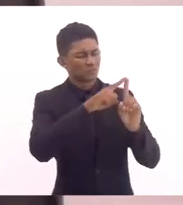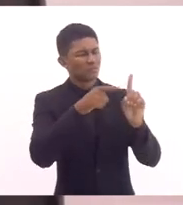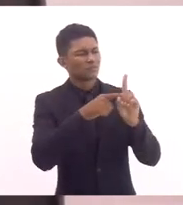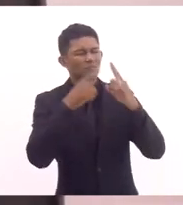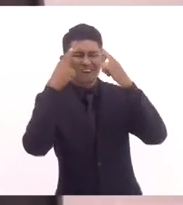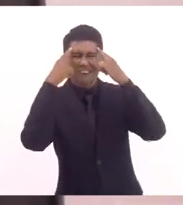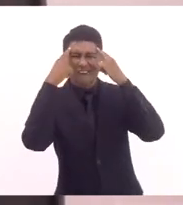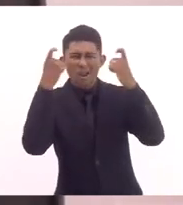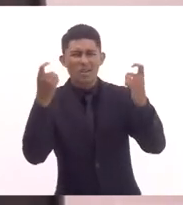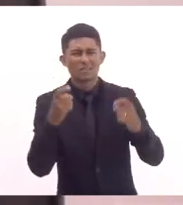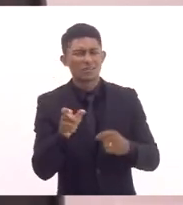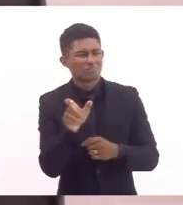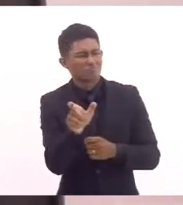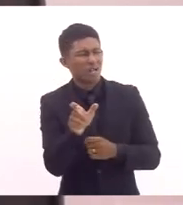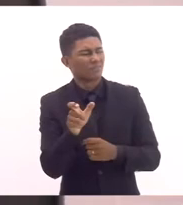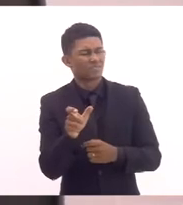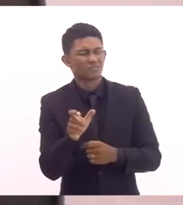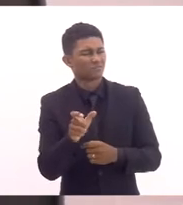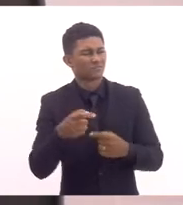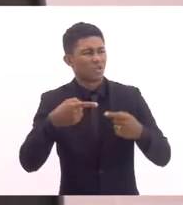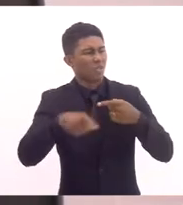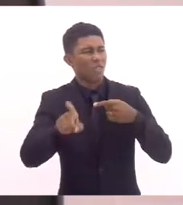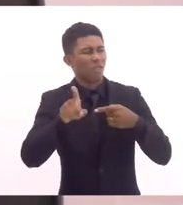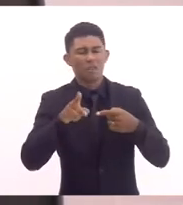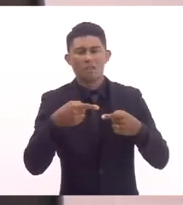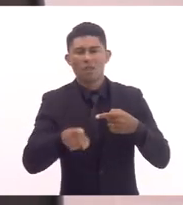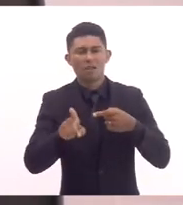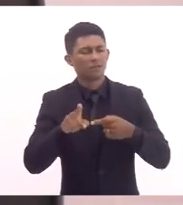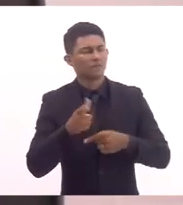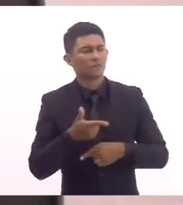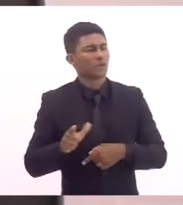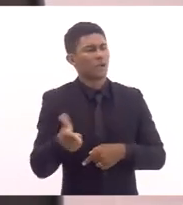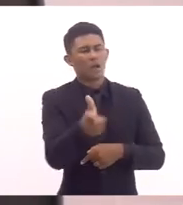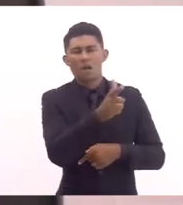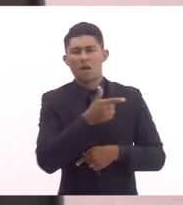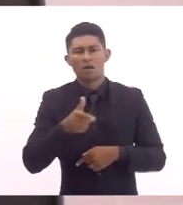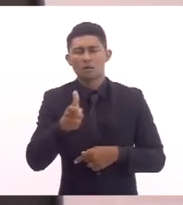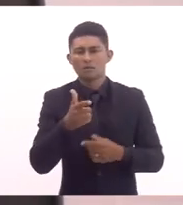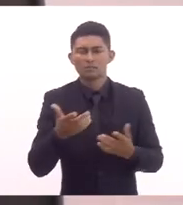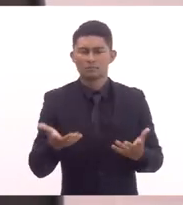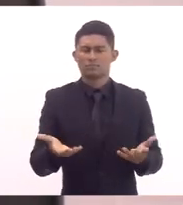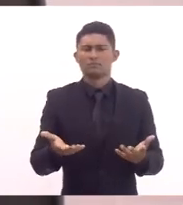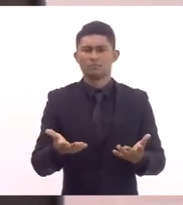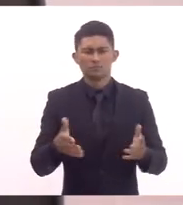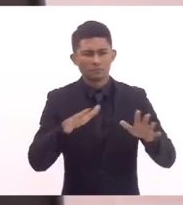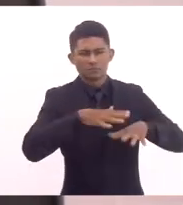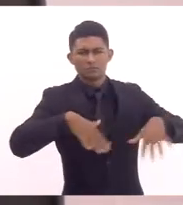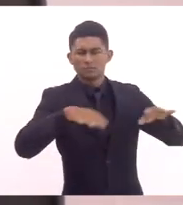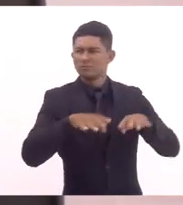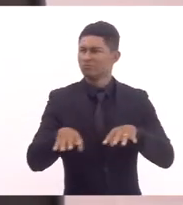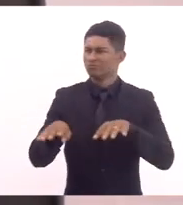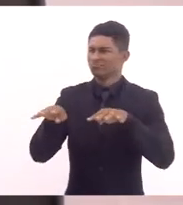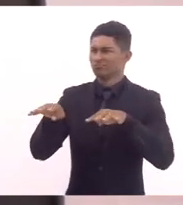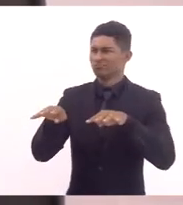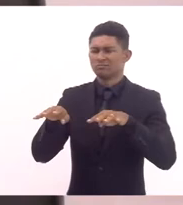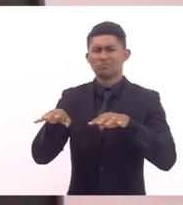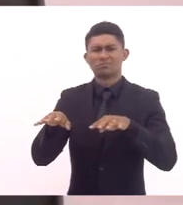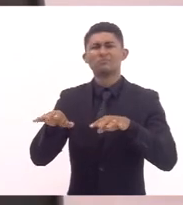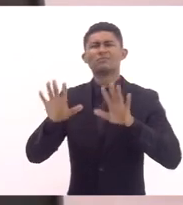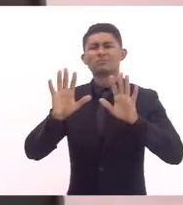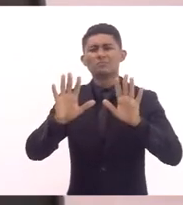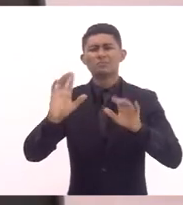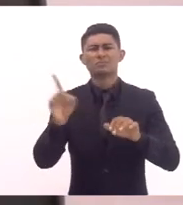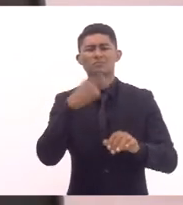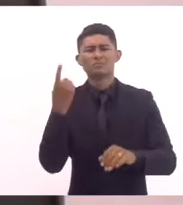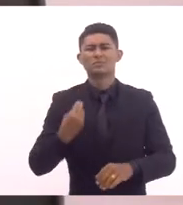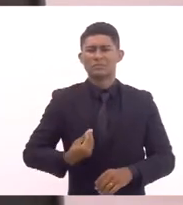era inadequado o que não existia violência obstétrica então aí a gente vivenciando